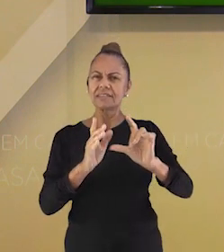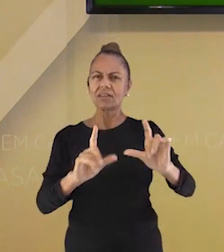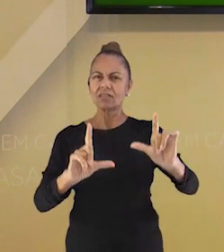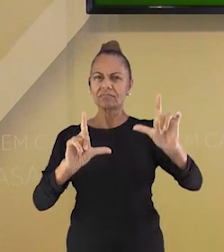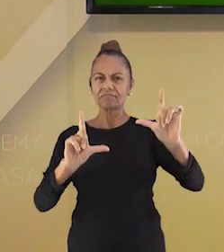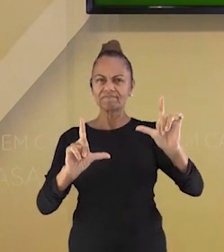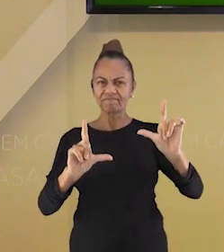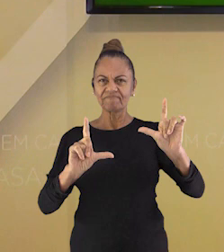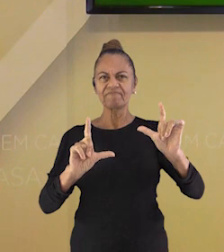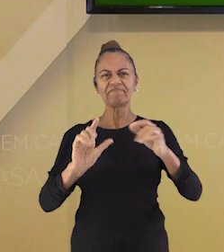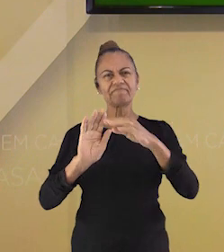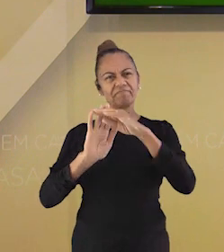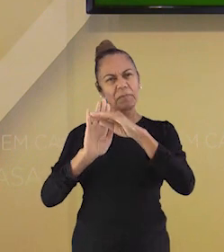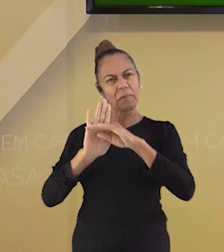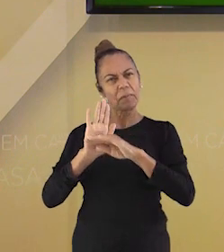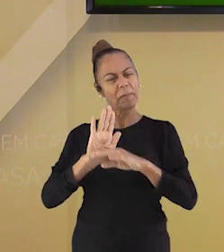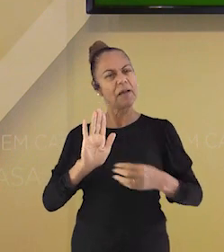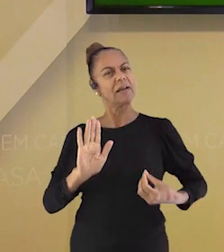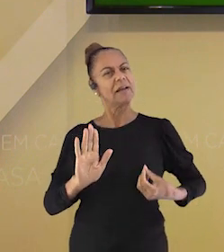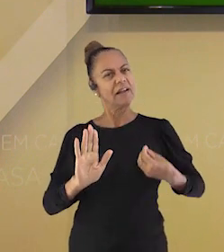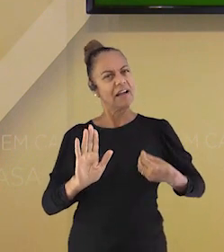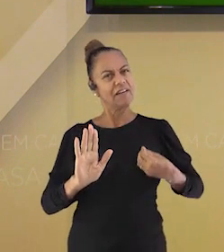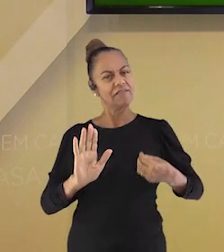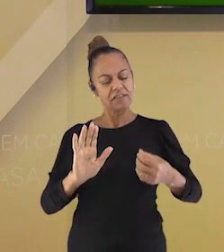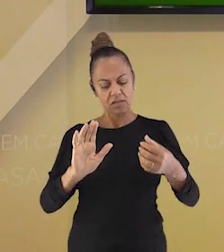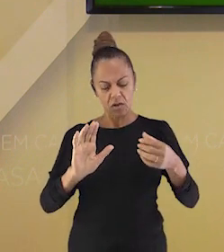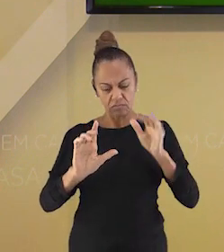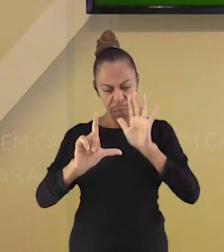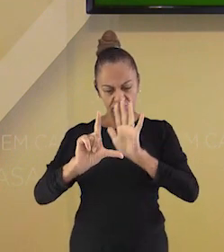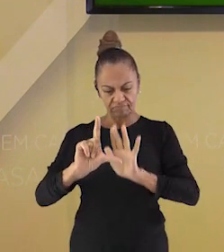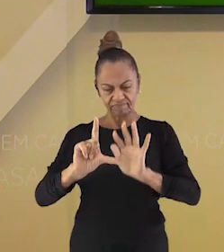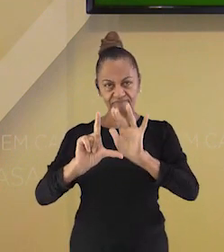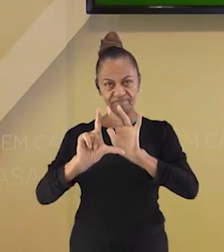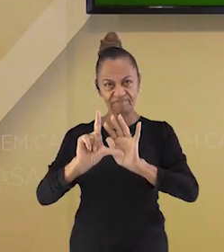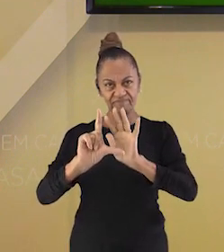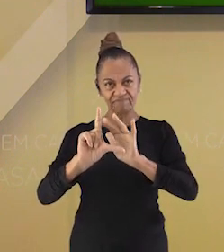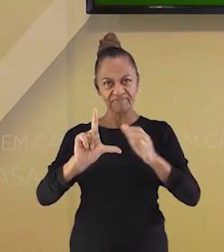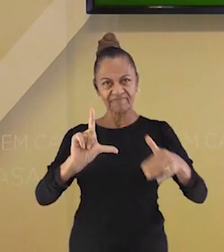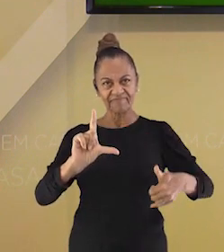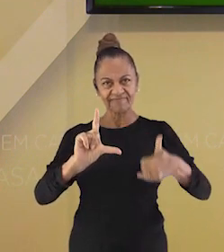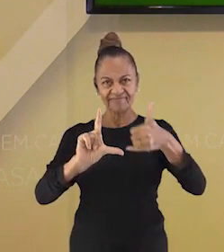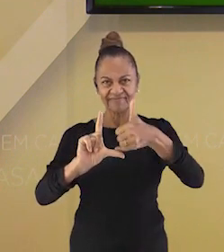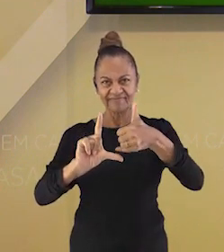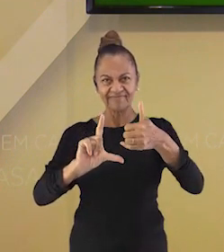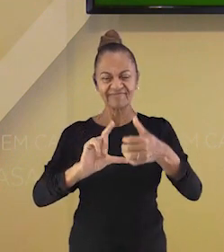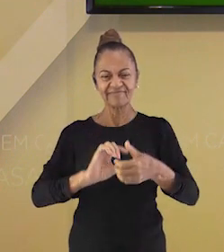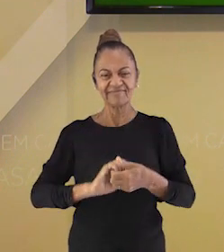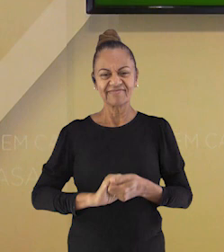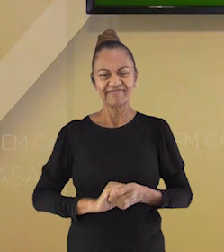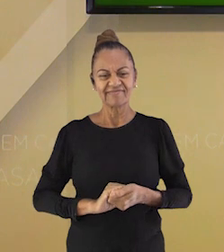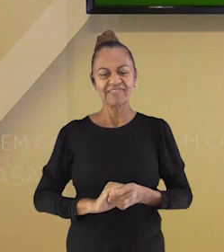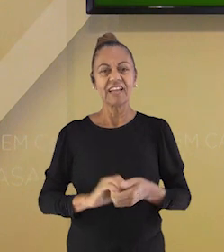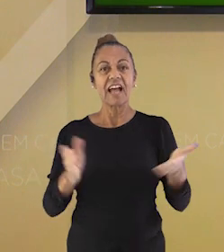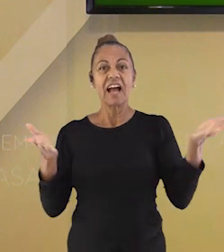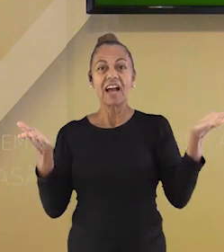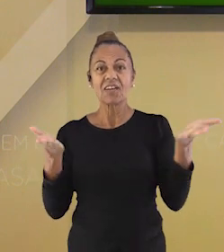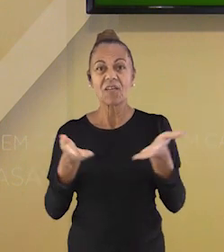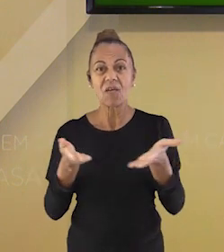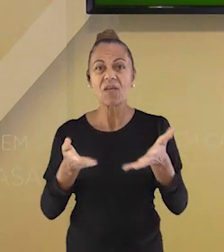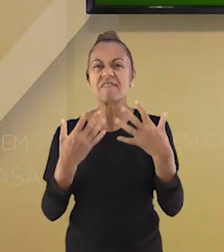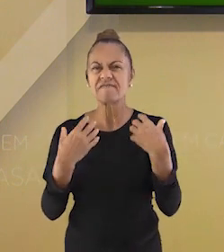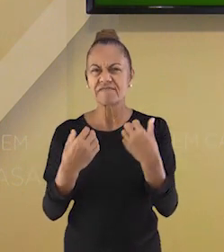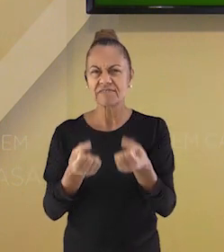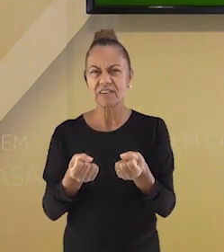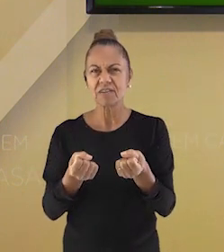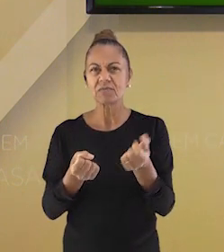se você ainda não registrou a sua presença na nossa aula, faça agora. É rapidinho. Aponte a câmera do seu celular para o